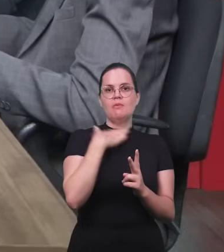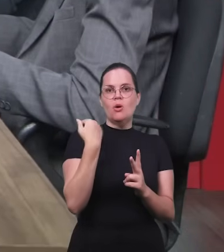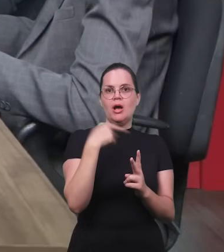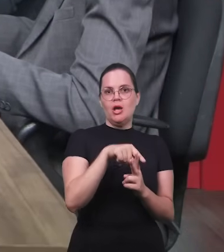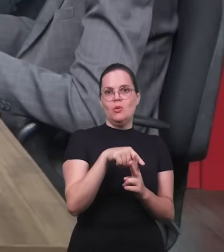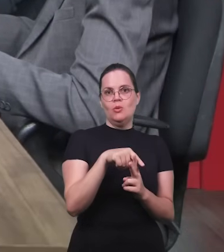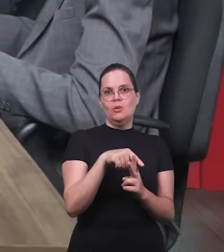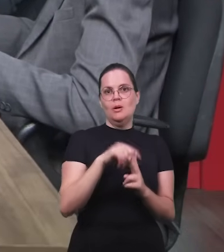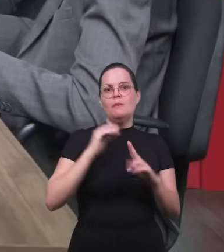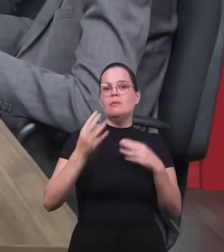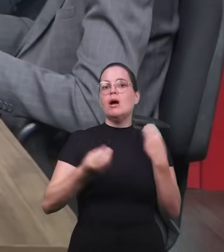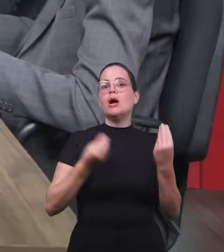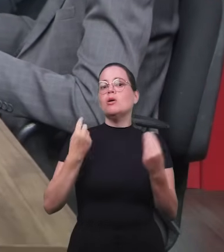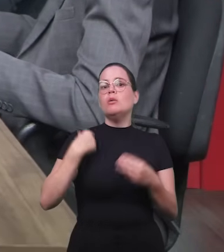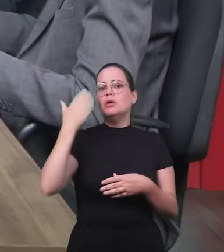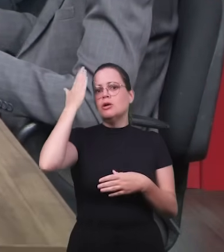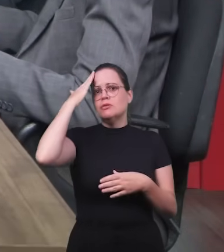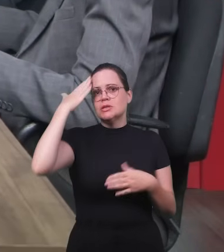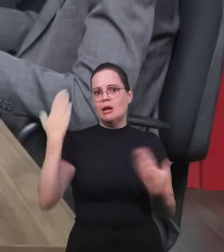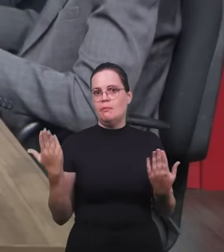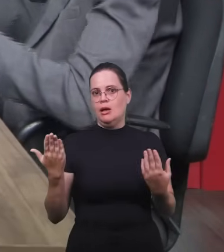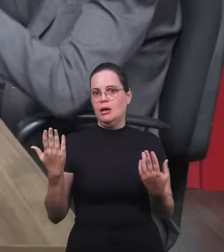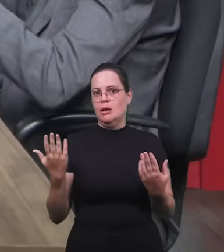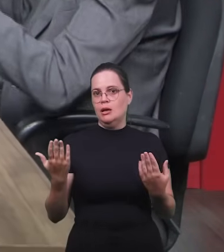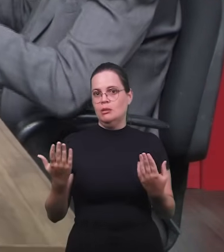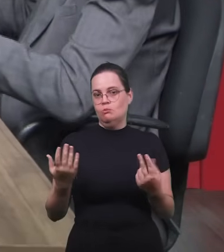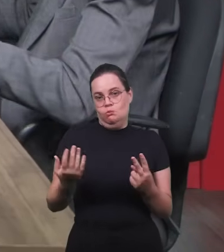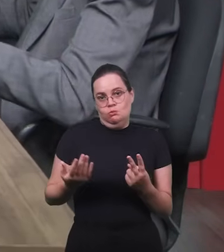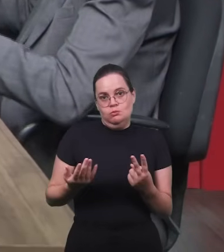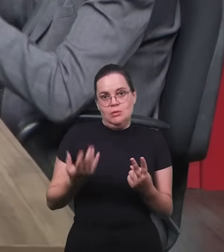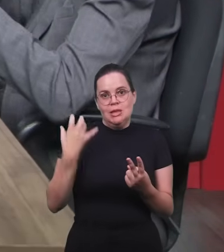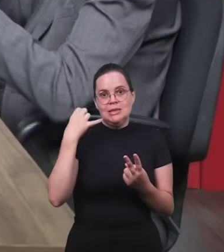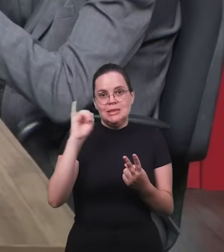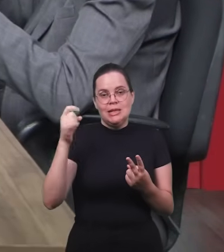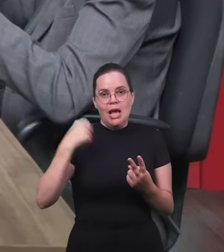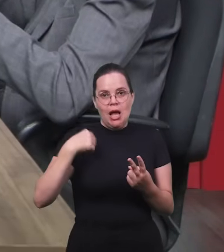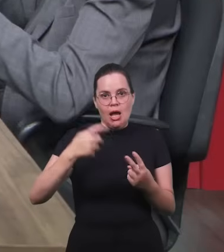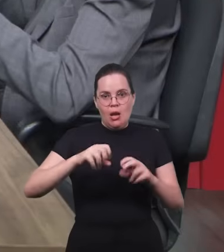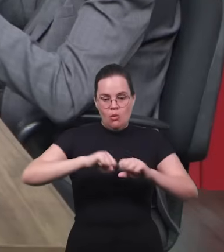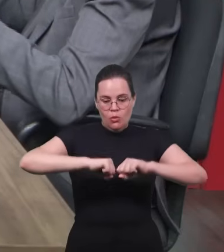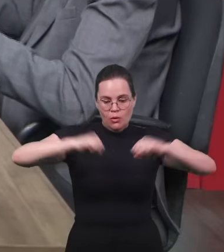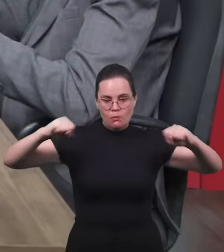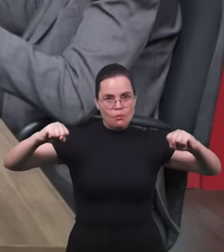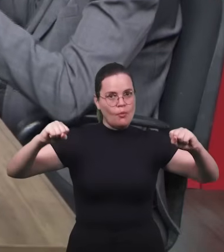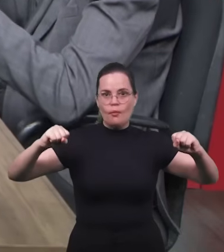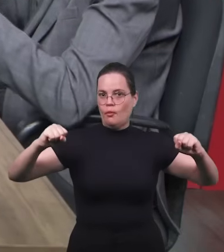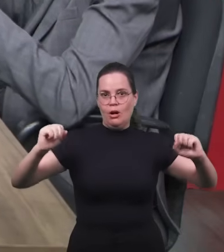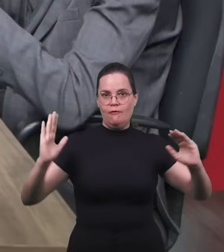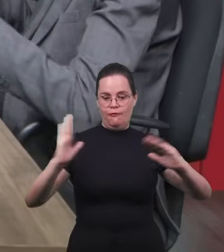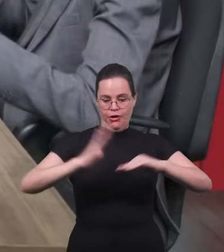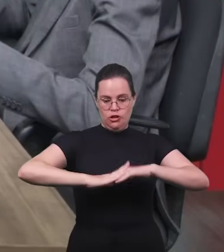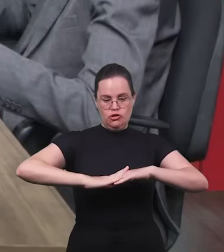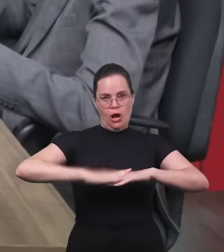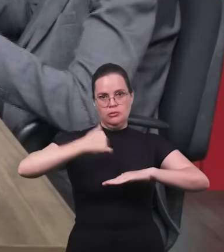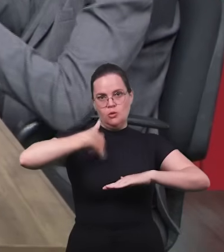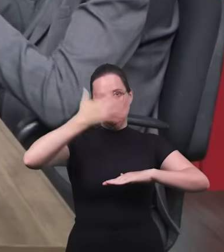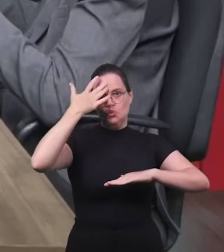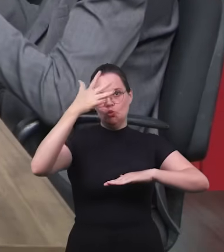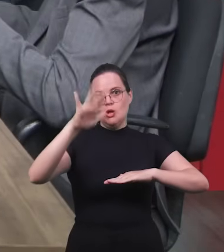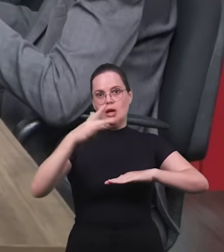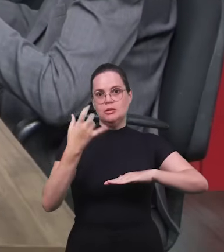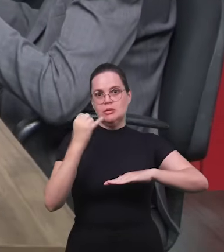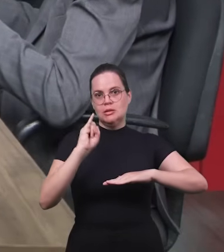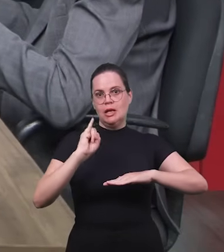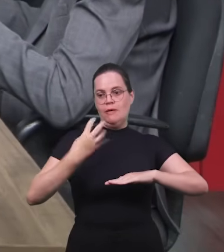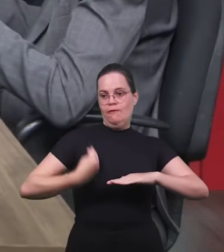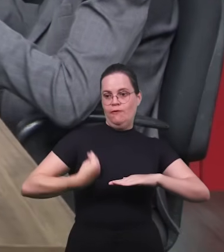isso? Essa que é a questão. Enquanto nós não abrimos a caixa, nós não sabemos se ele está vivo ou